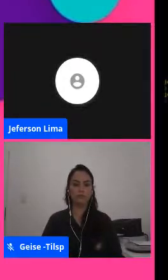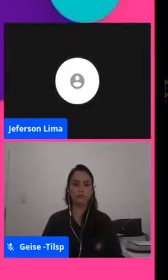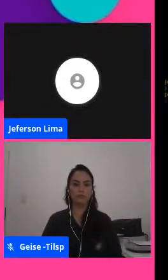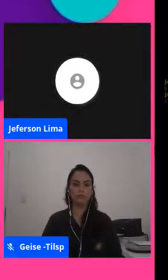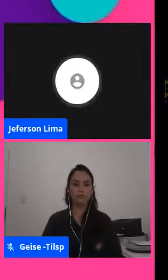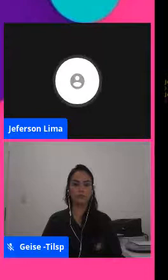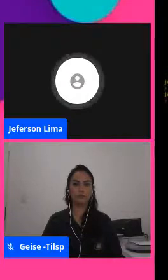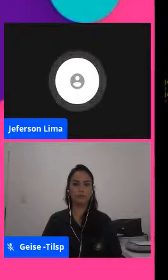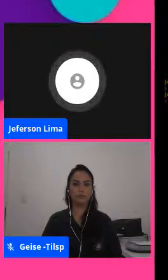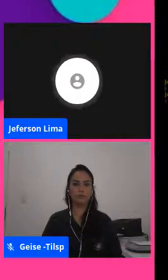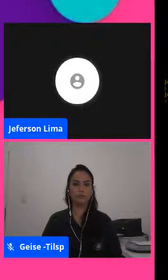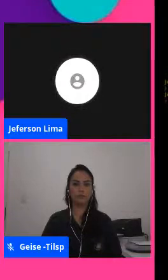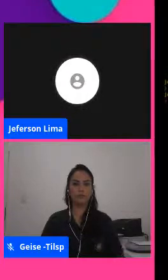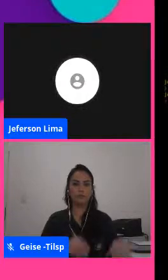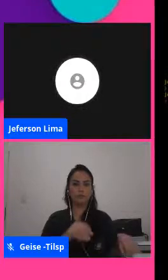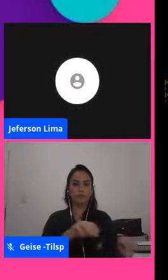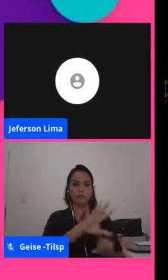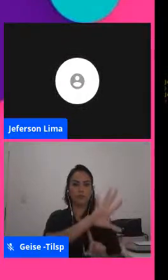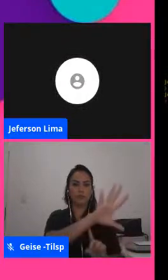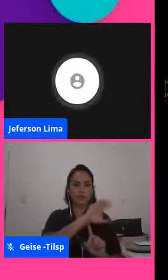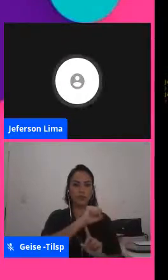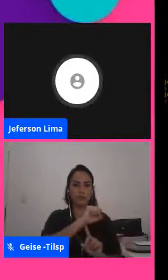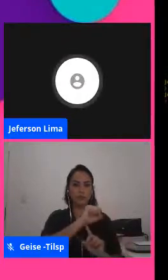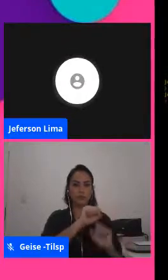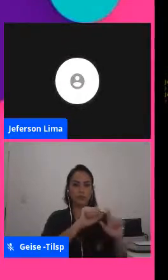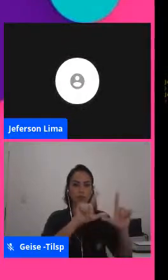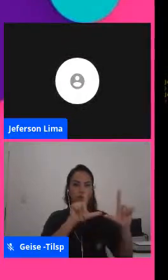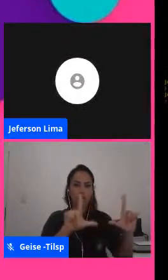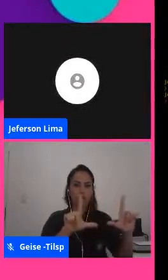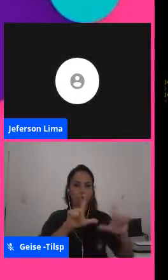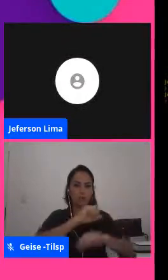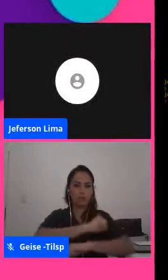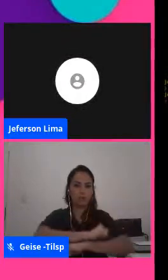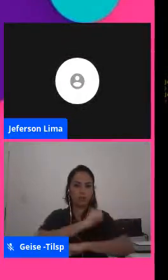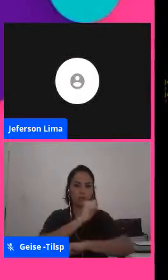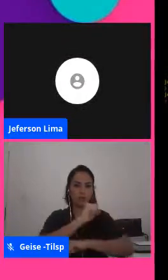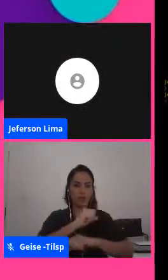Certo, captura de janela, meu terminal.